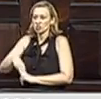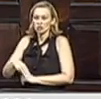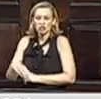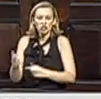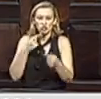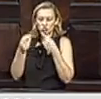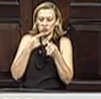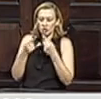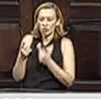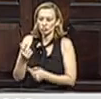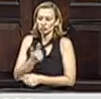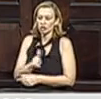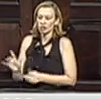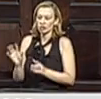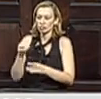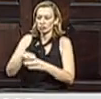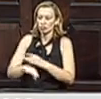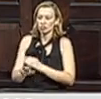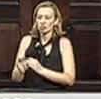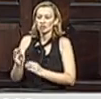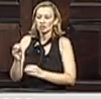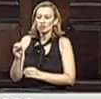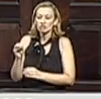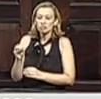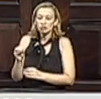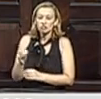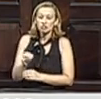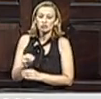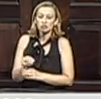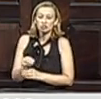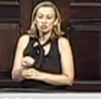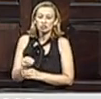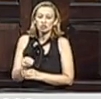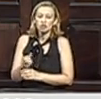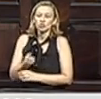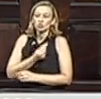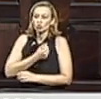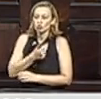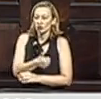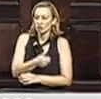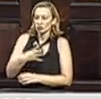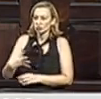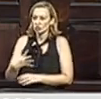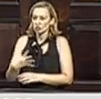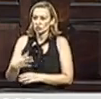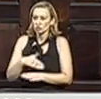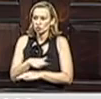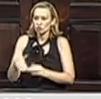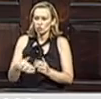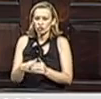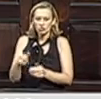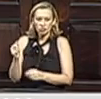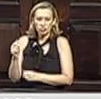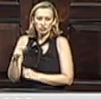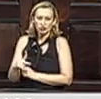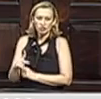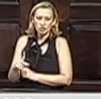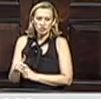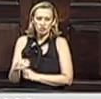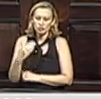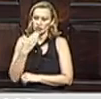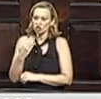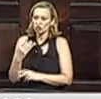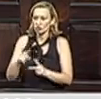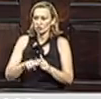discussão, em votação, requerimento de destaque, a emenda número 14. Senhores que aprovam nessa comissão, rejeitado. Verificação de pelo